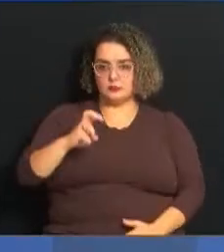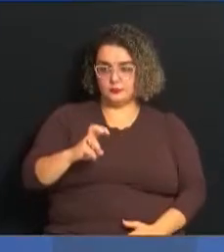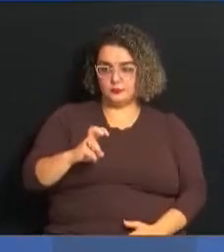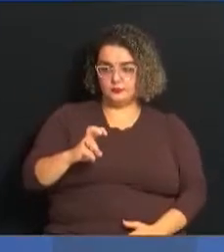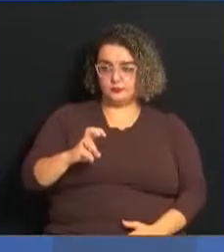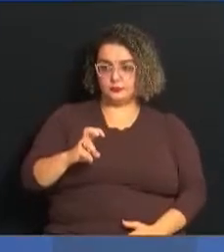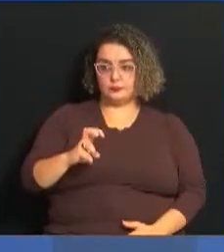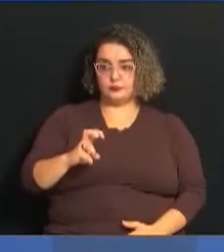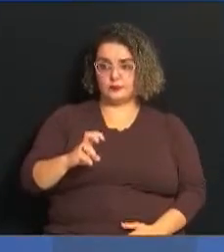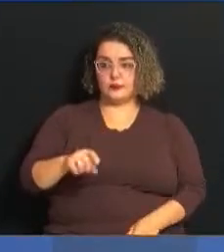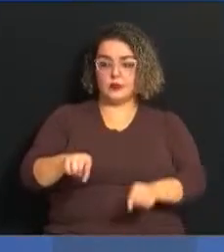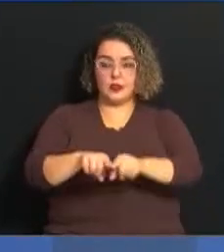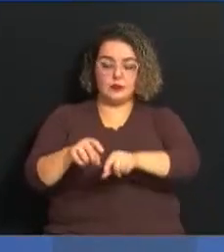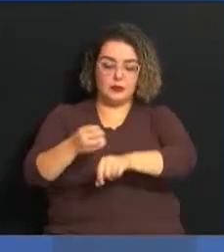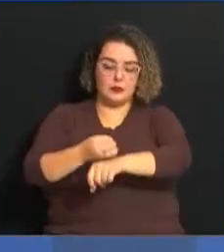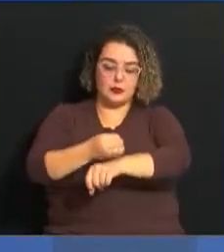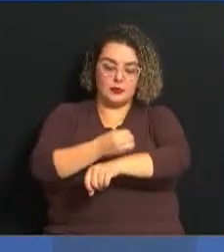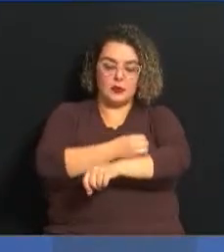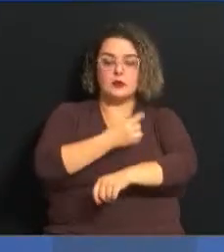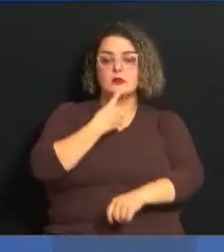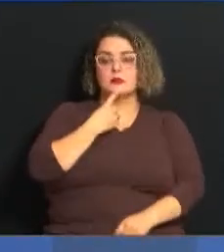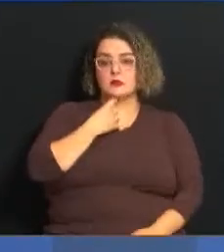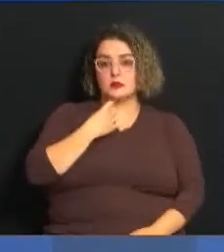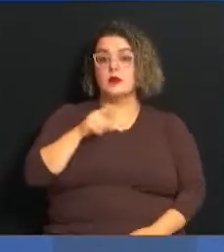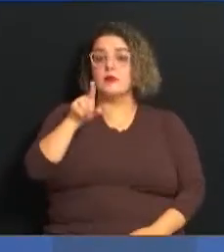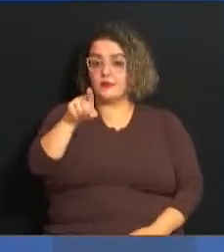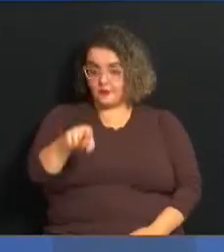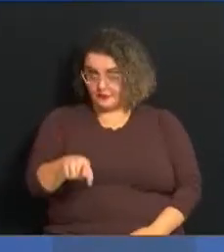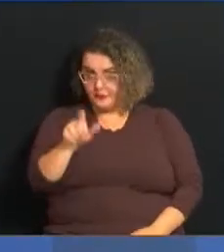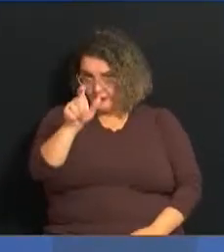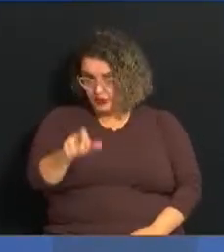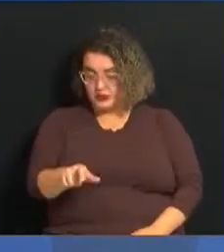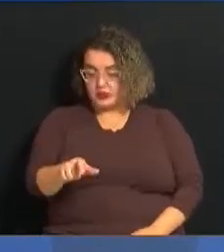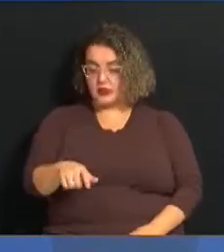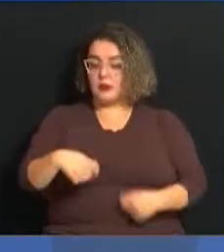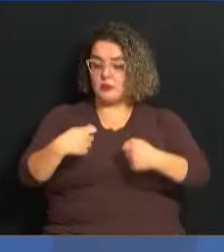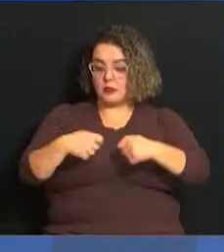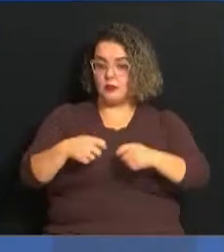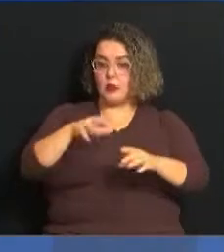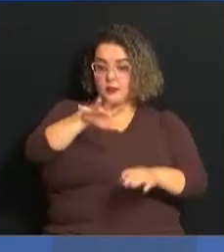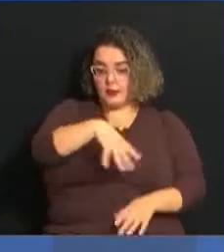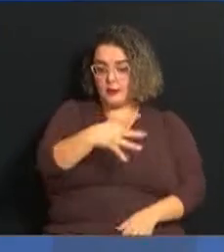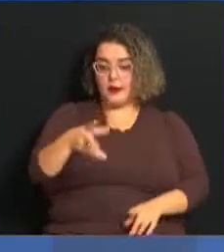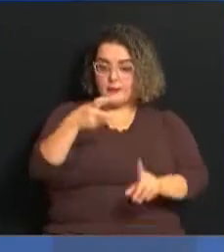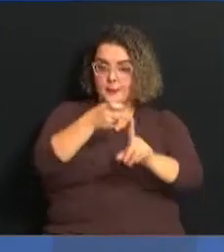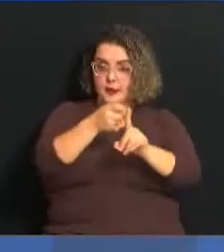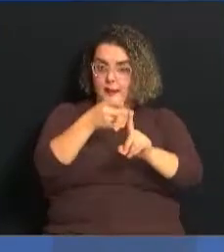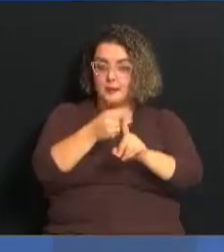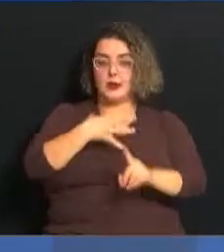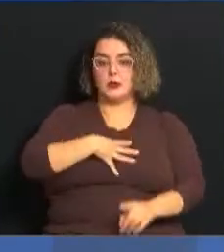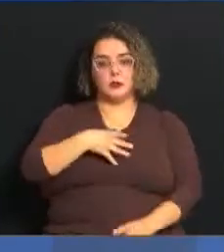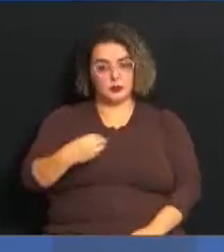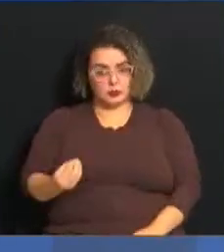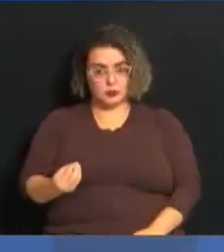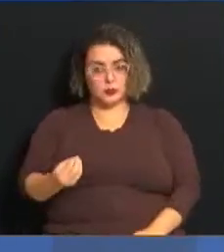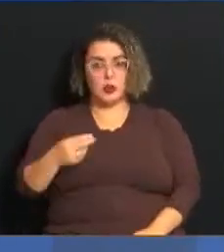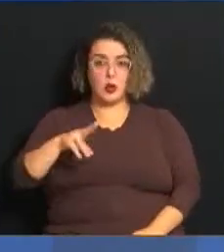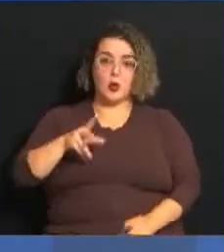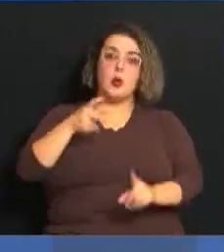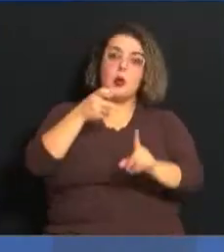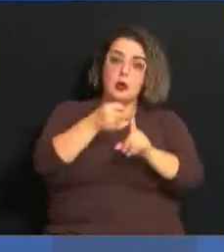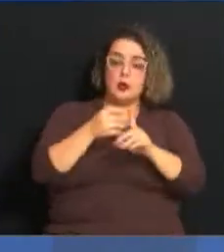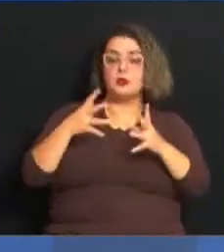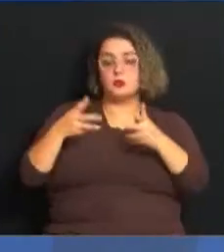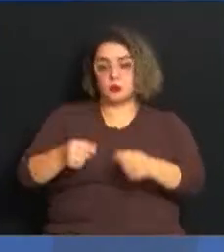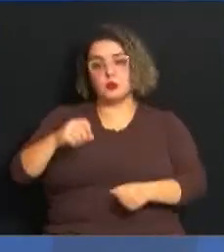do sarampo. Então, você que precisa ir atualizar a vacinação do seu filho, a carteirinha, ou então essa vacina que é dada todo ano